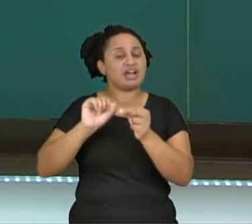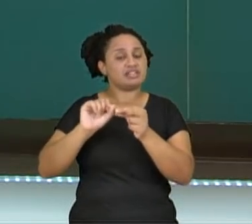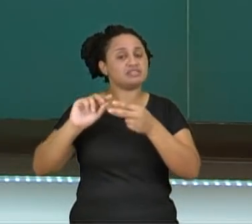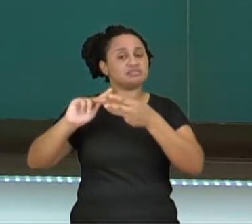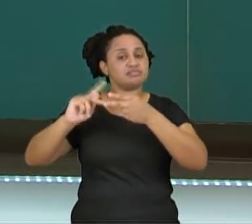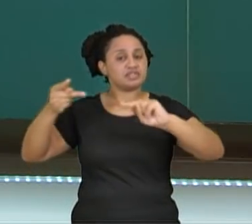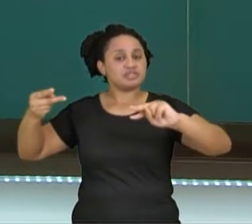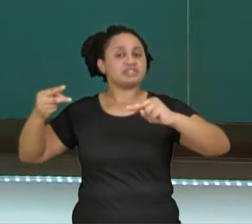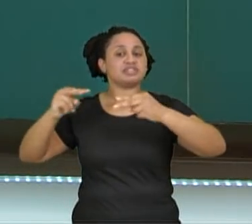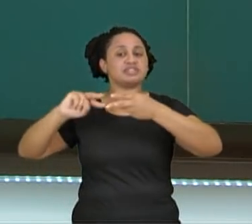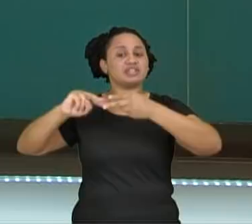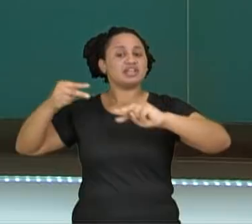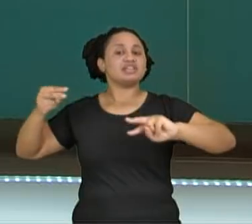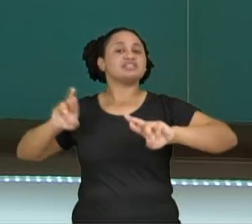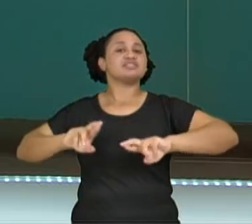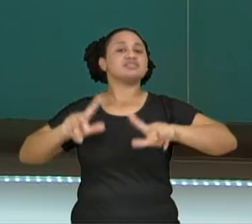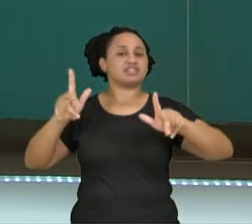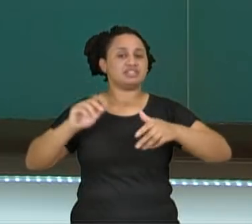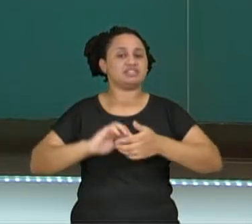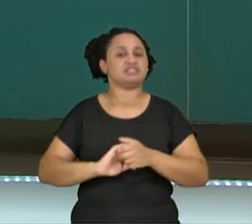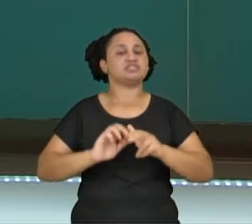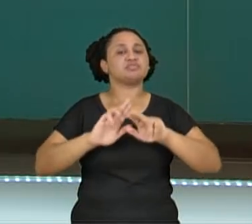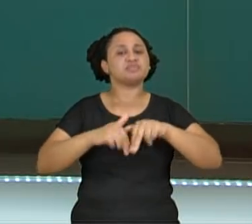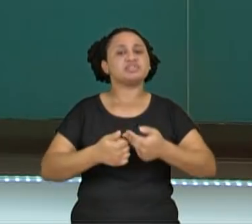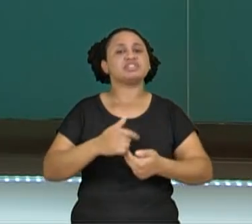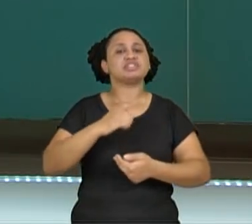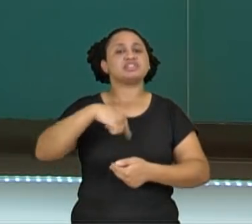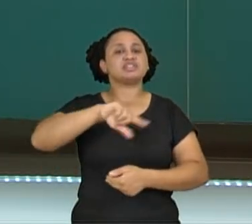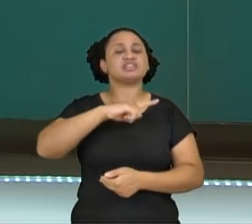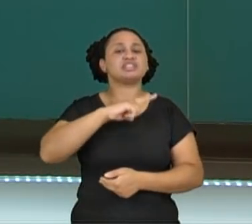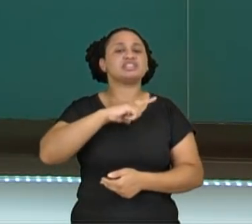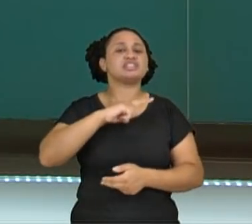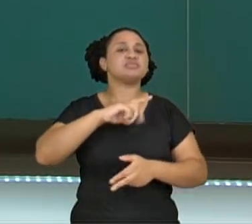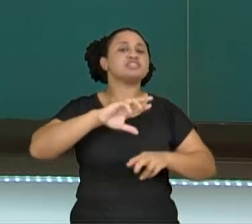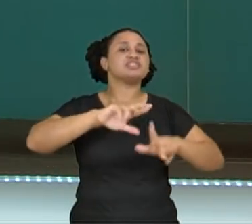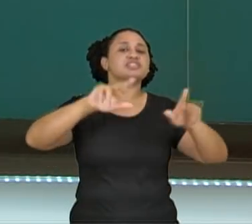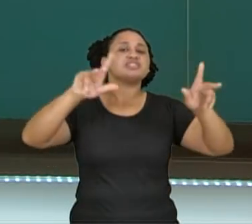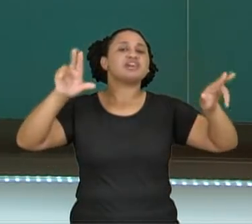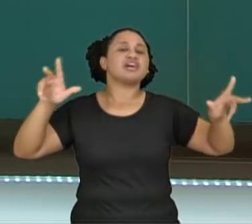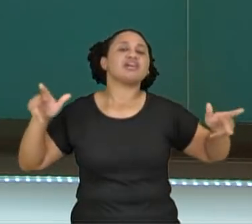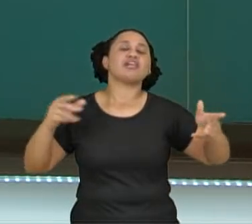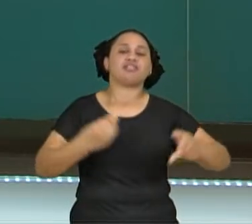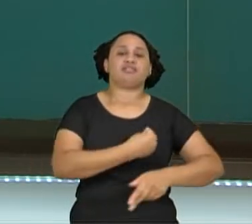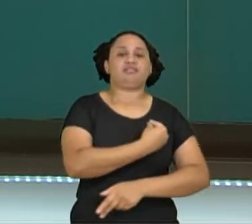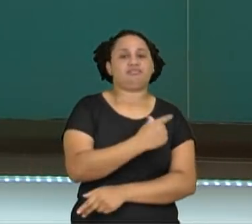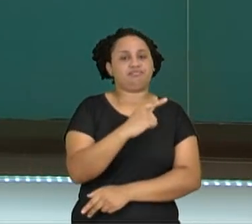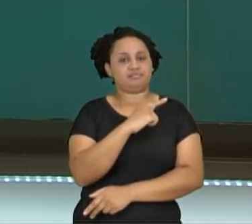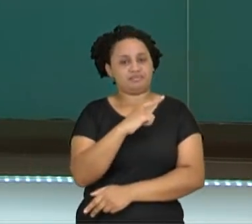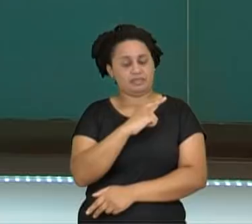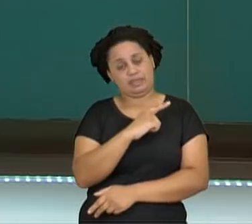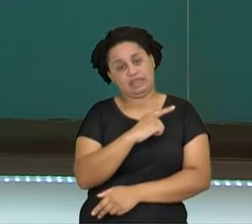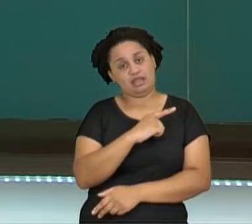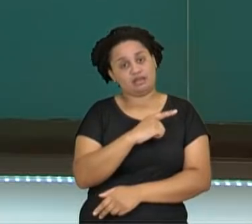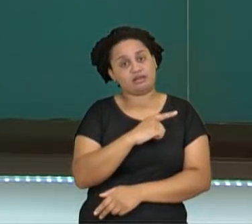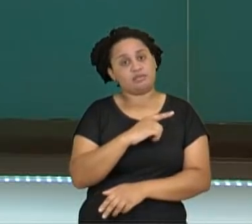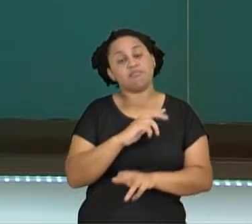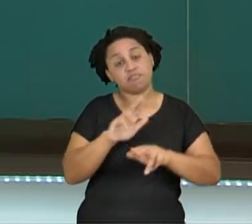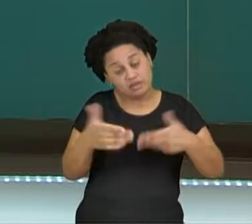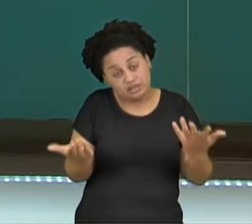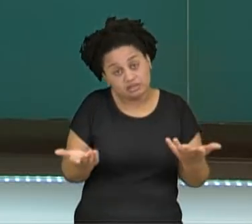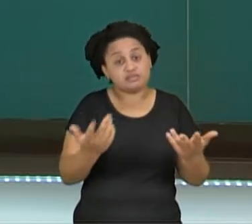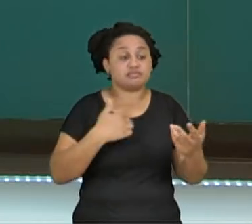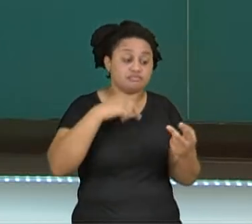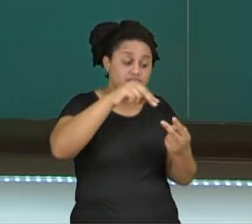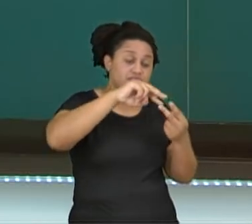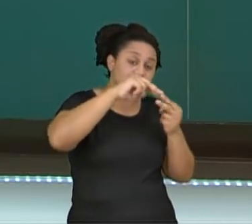isso que a gente tem uma diversidade enorme de seres vivos, né? Apesar de ter o código genético universal. Então, é isso que está representando essa figura, né?